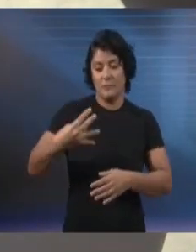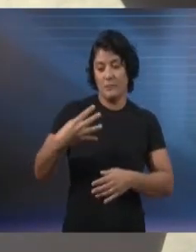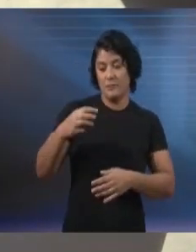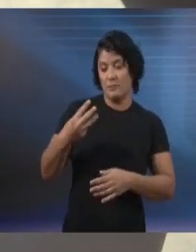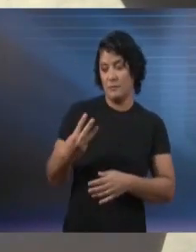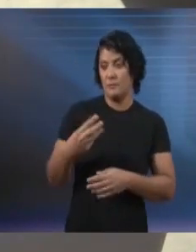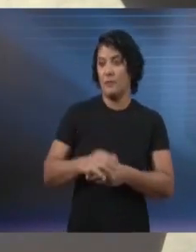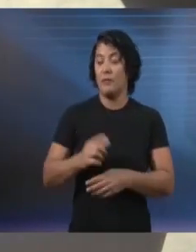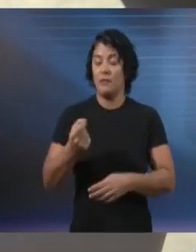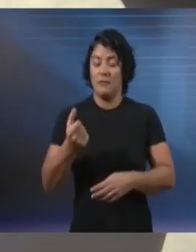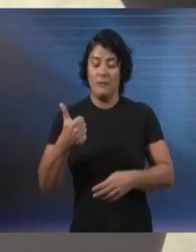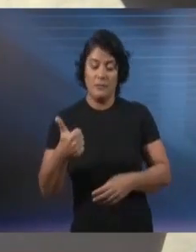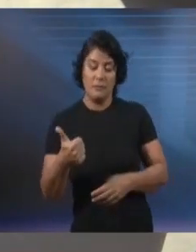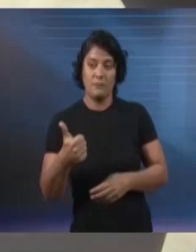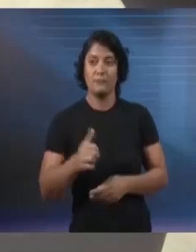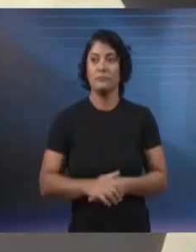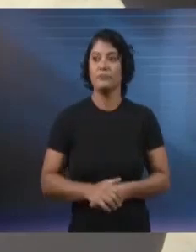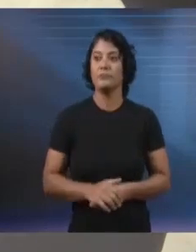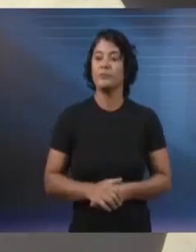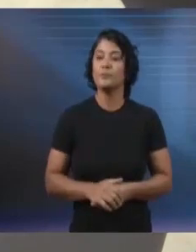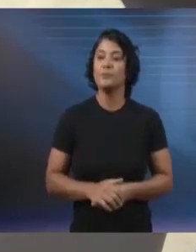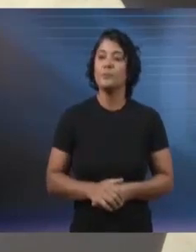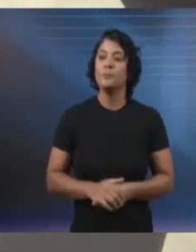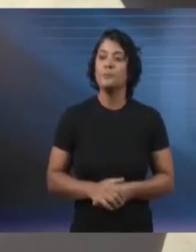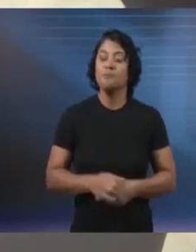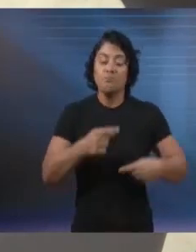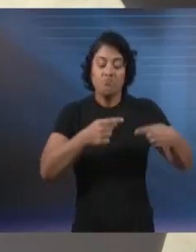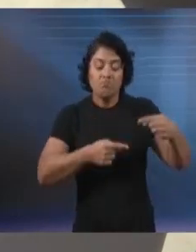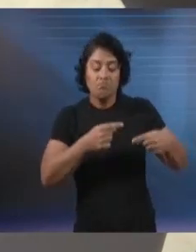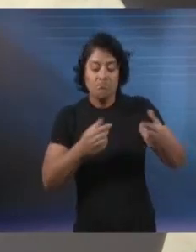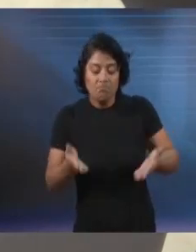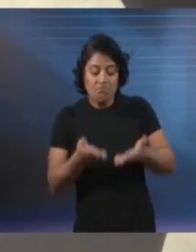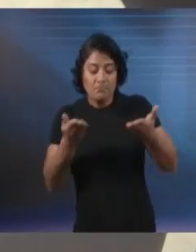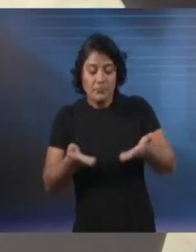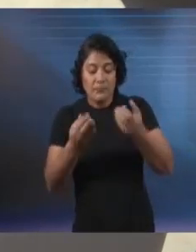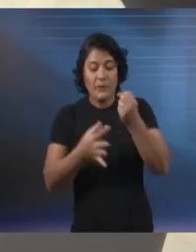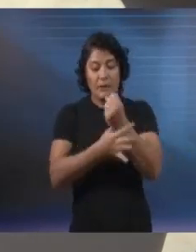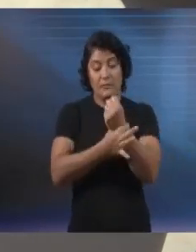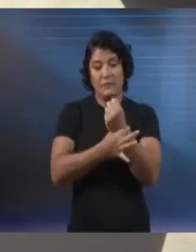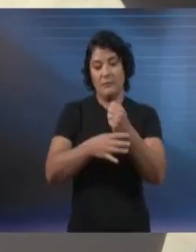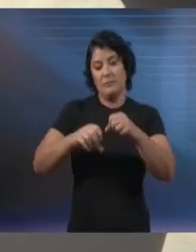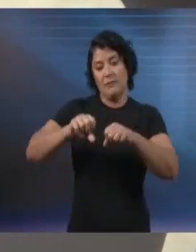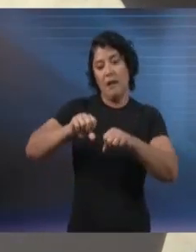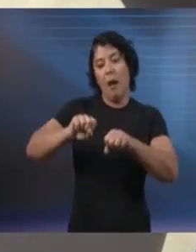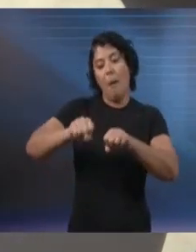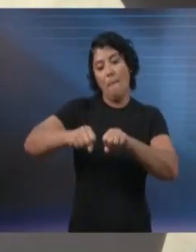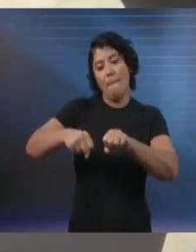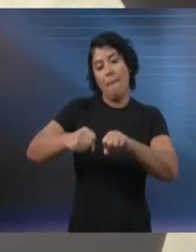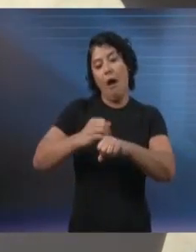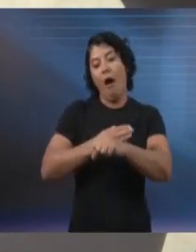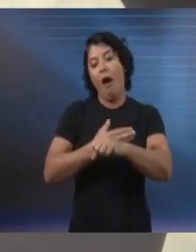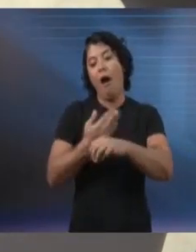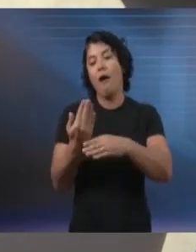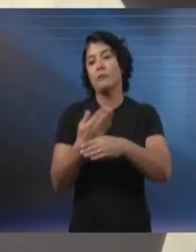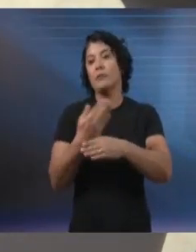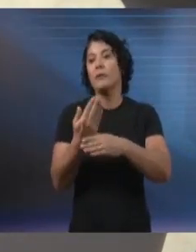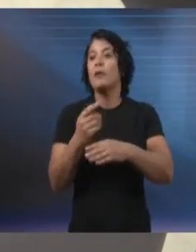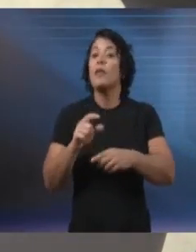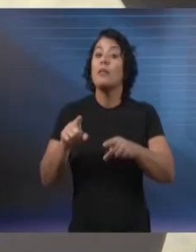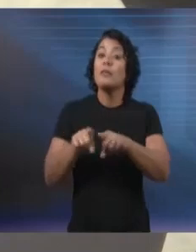10.943, de 2021, que instituiu a política de incentivo à segurança dos mototaxistas e